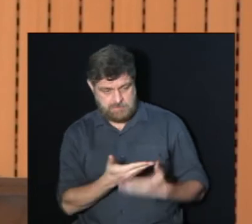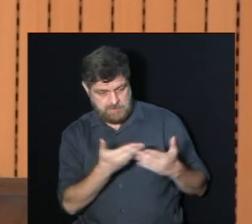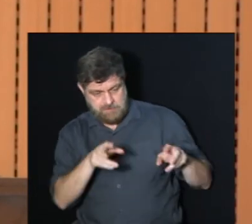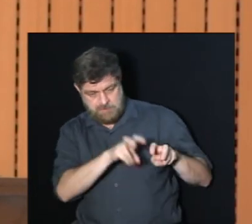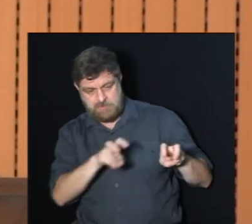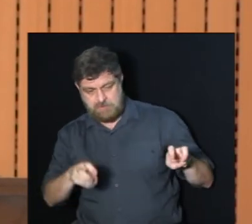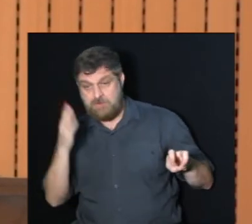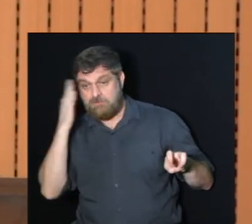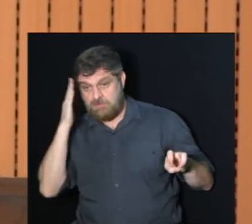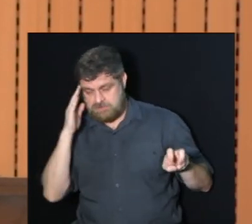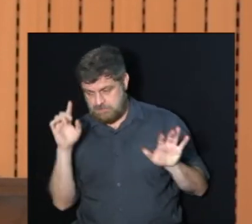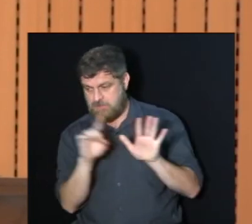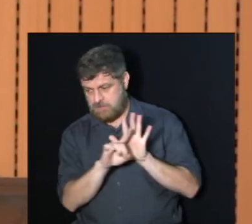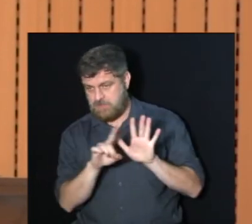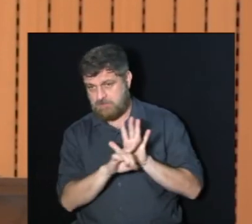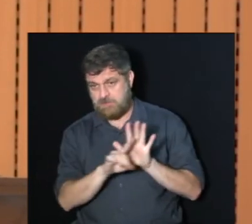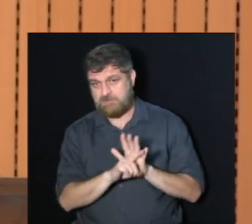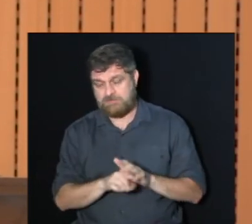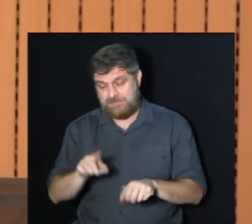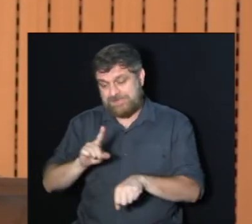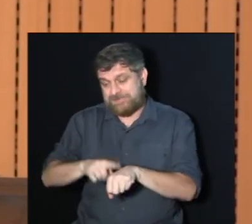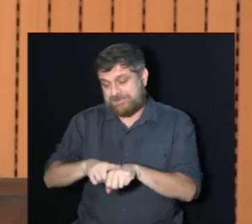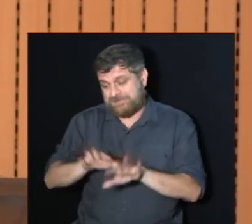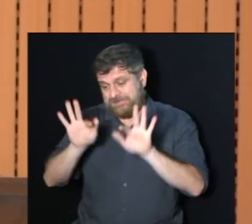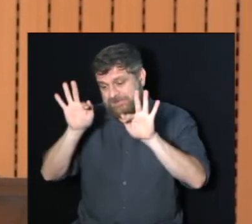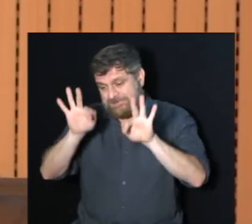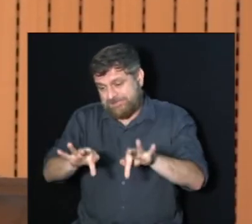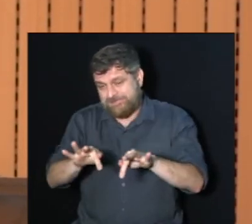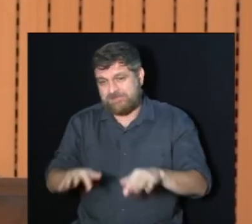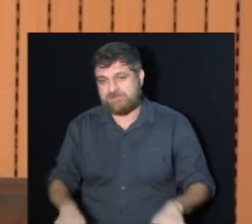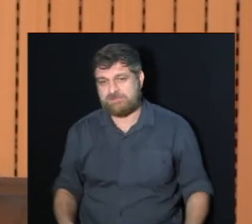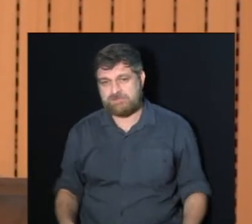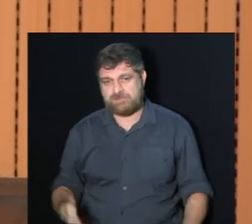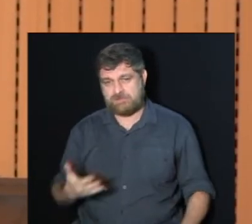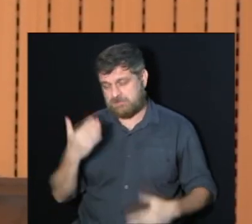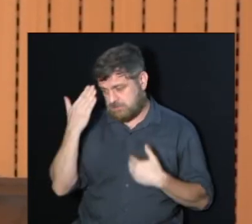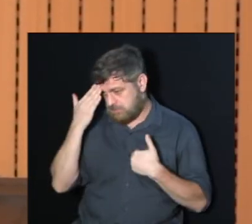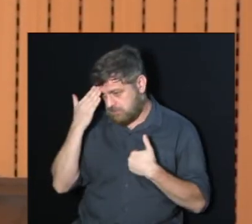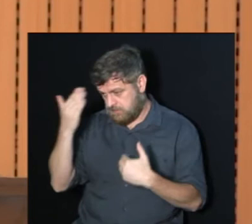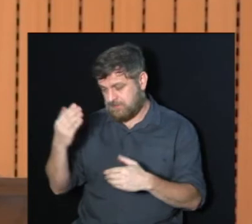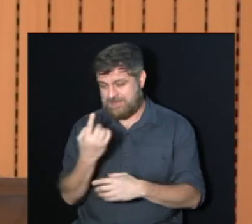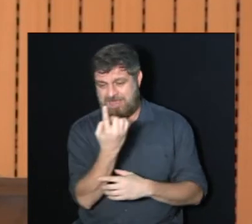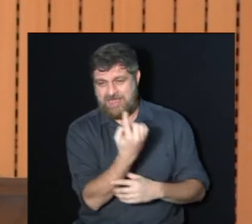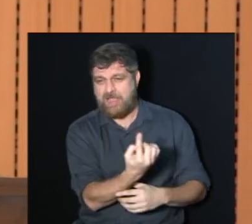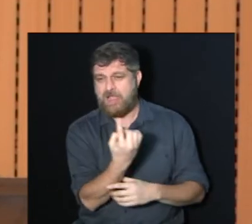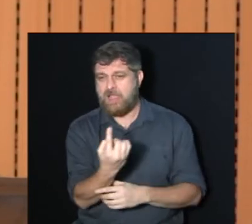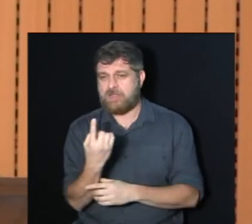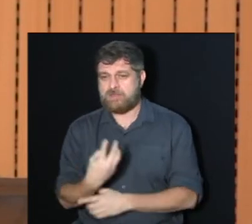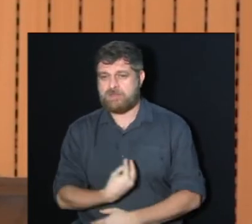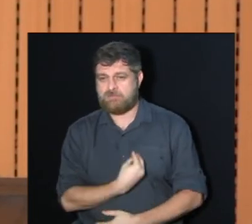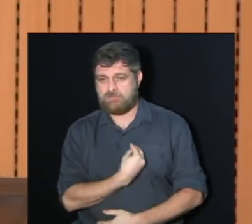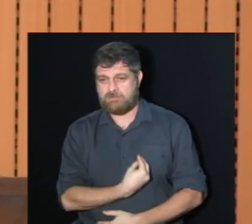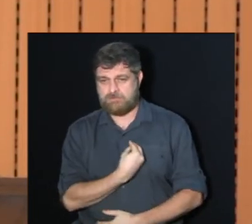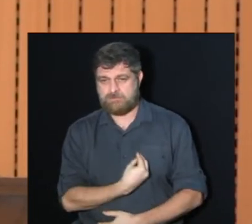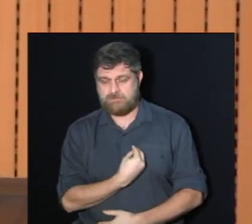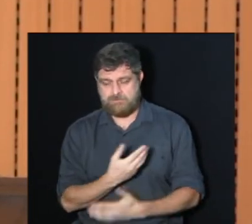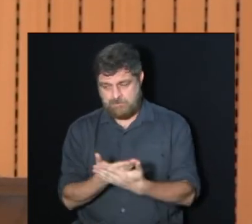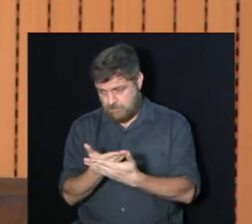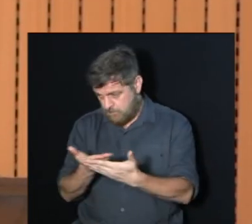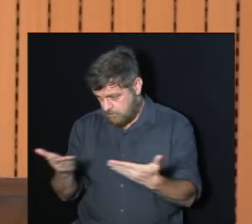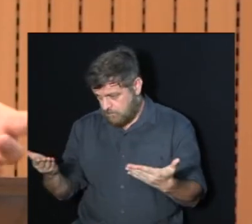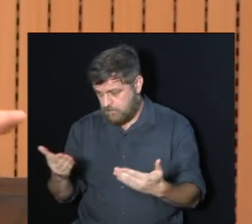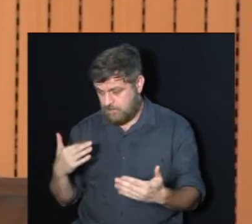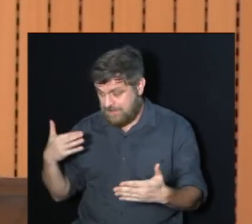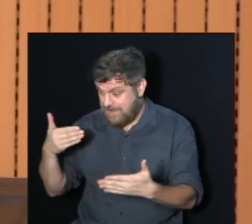mesa. Mas, como temos que encerrar, e eu agradeço muito a presença de todos vocês aqui conosco